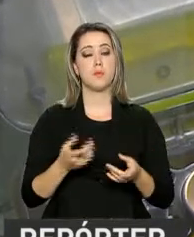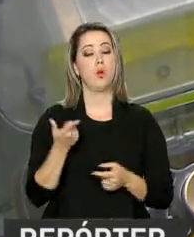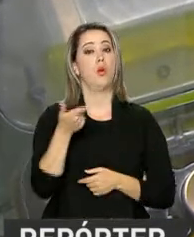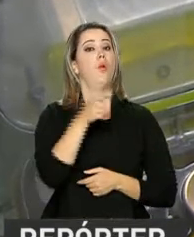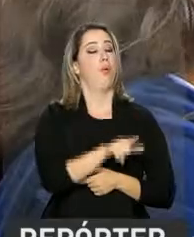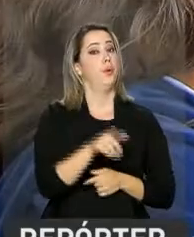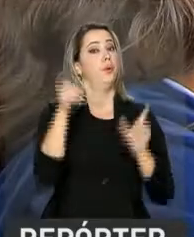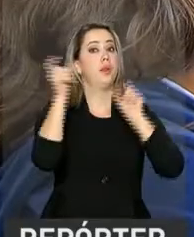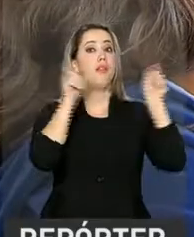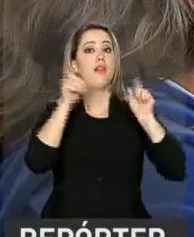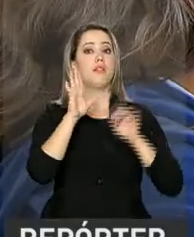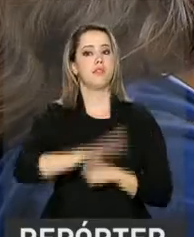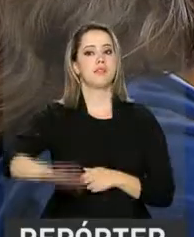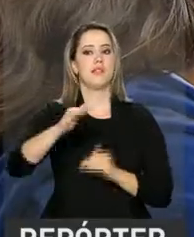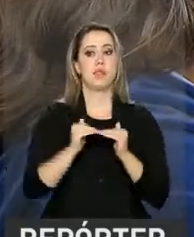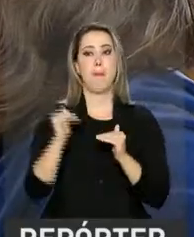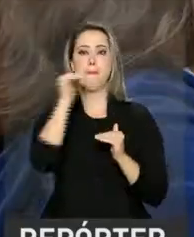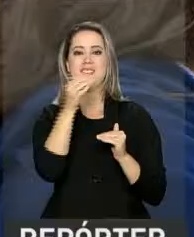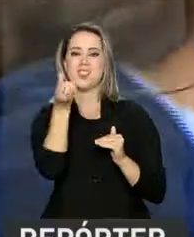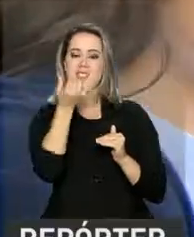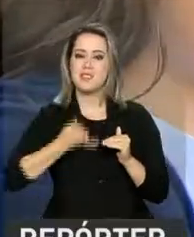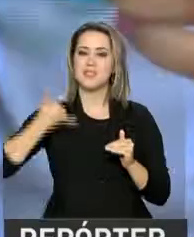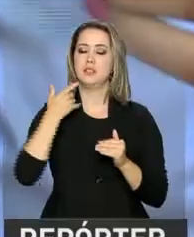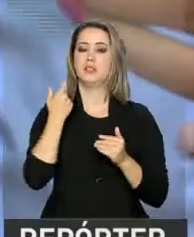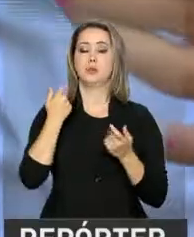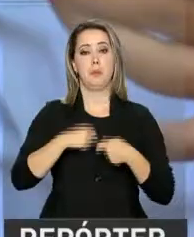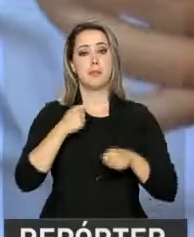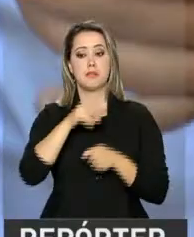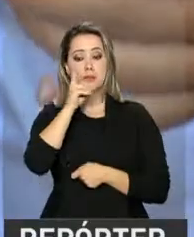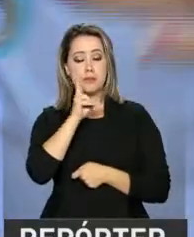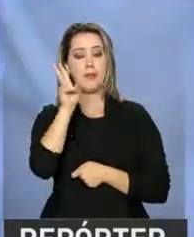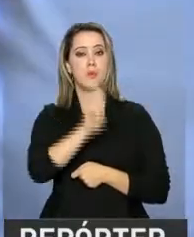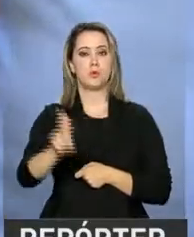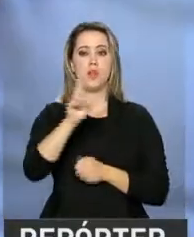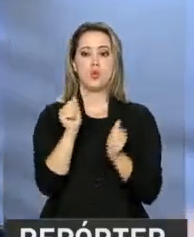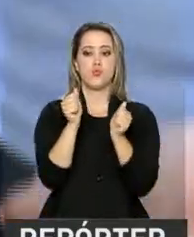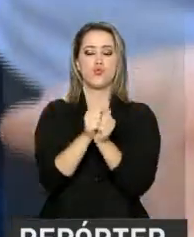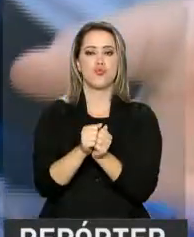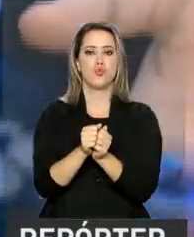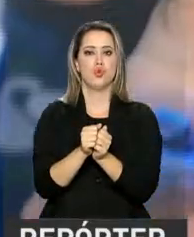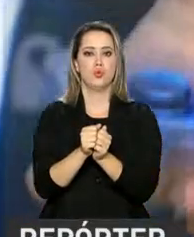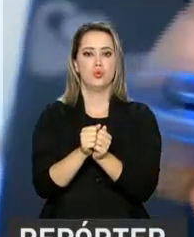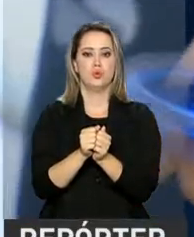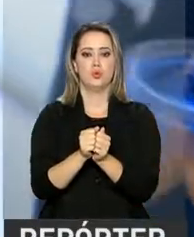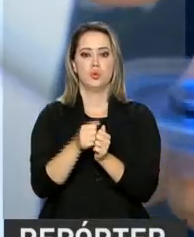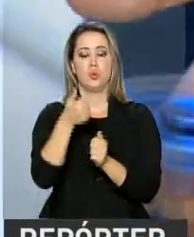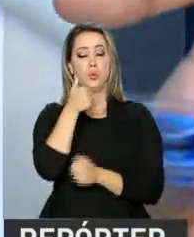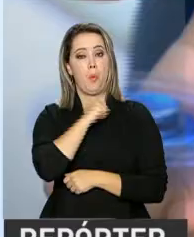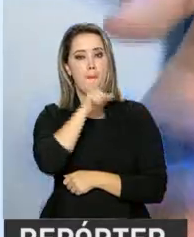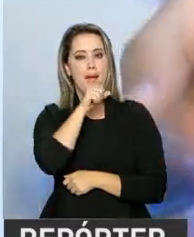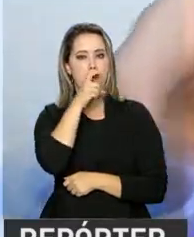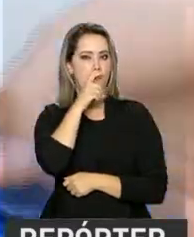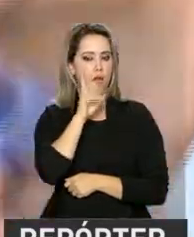alerta importante para as crianças maiores de 6 anos e sejam sempre usados com é a atenção